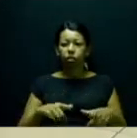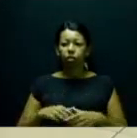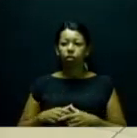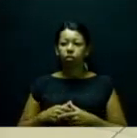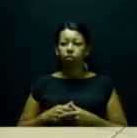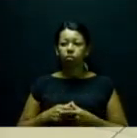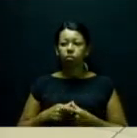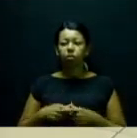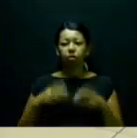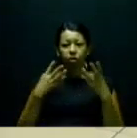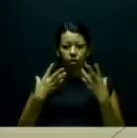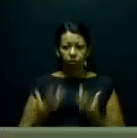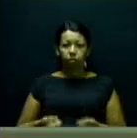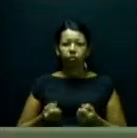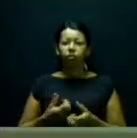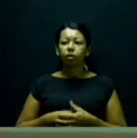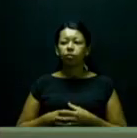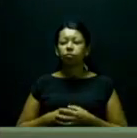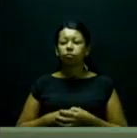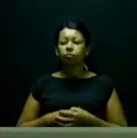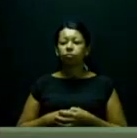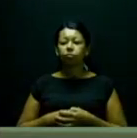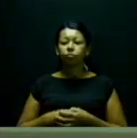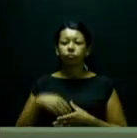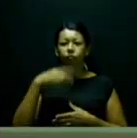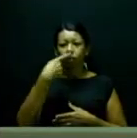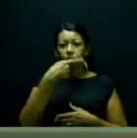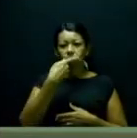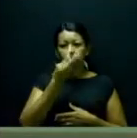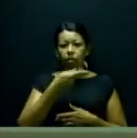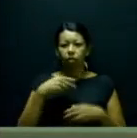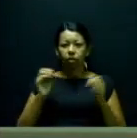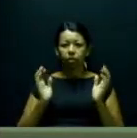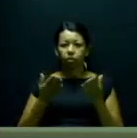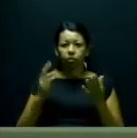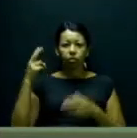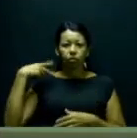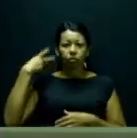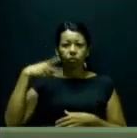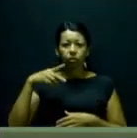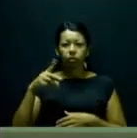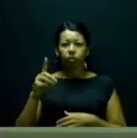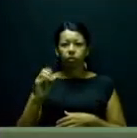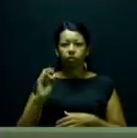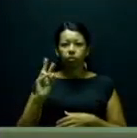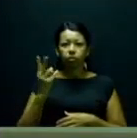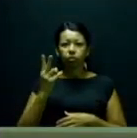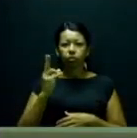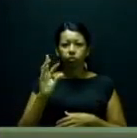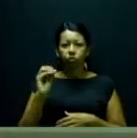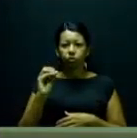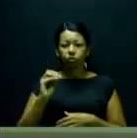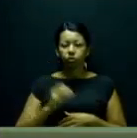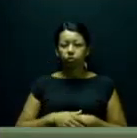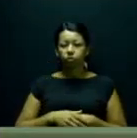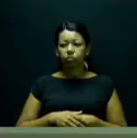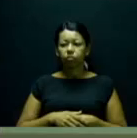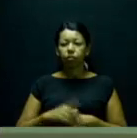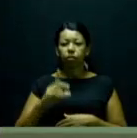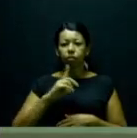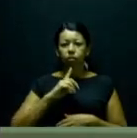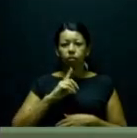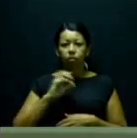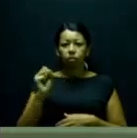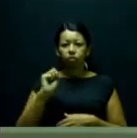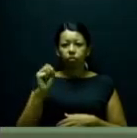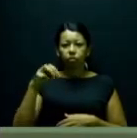encontram. Aprovado. Concedo a palavra ao vereador Adeildo Eleodoro dos Santos, que ainda